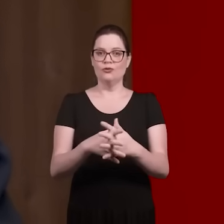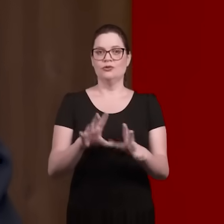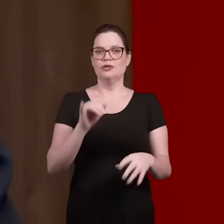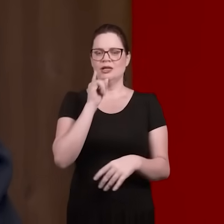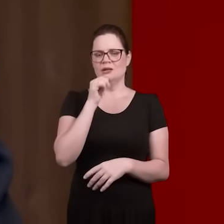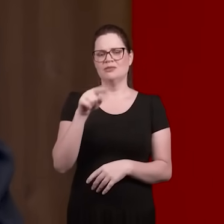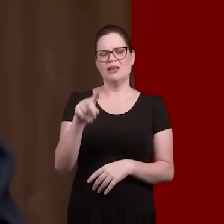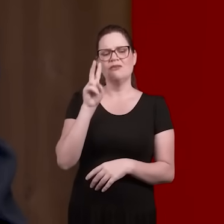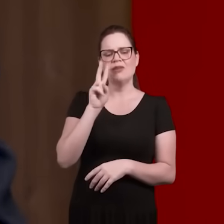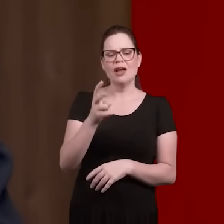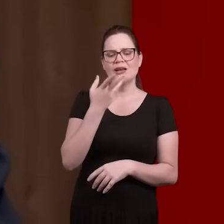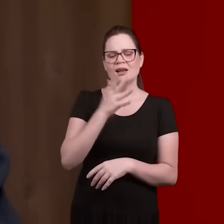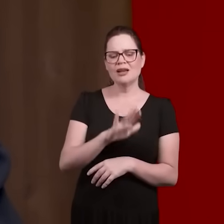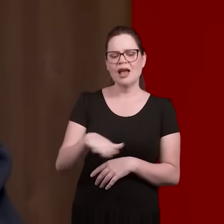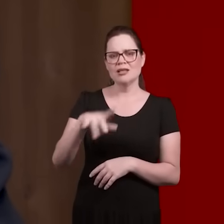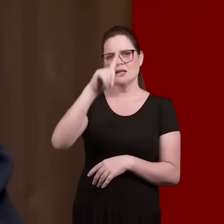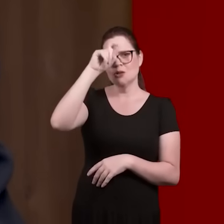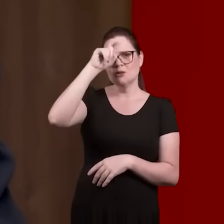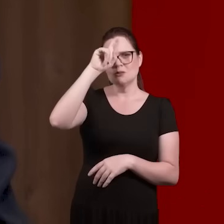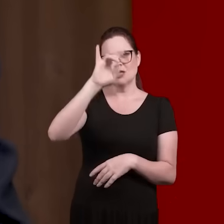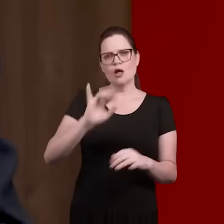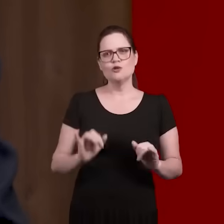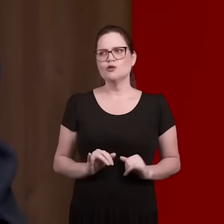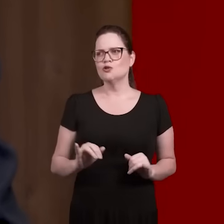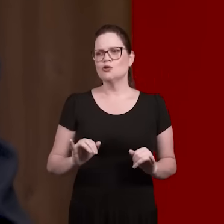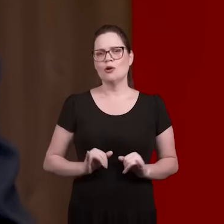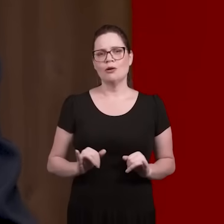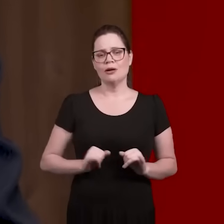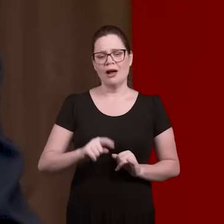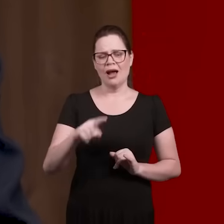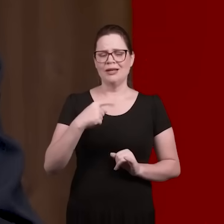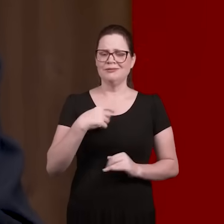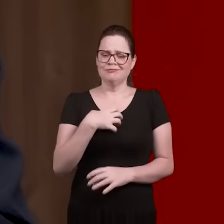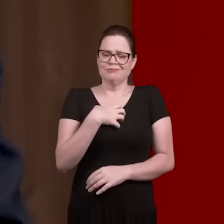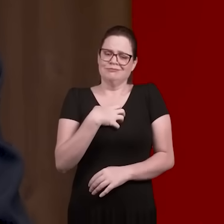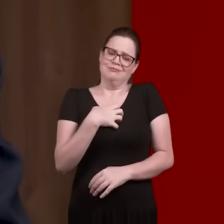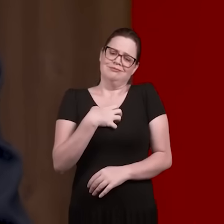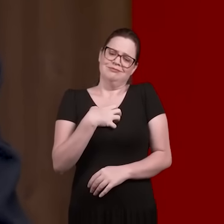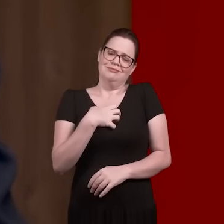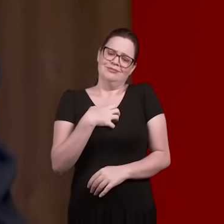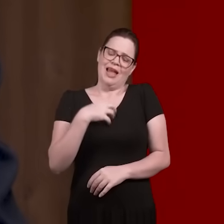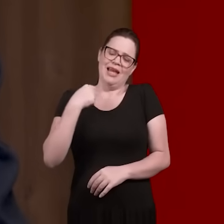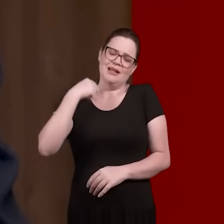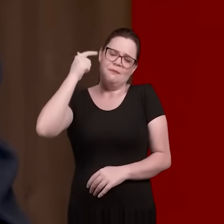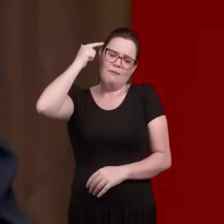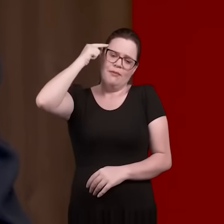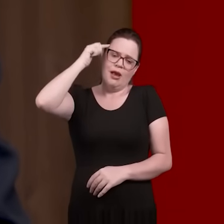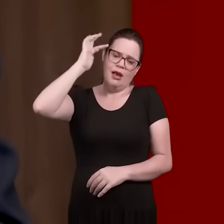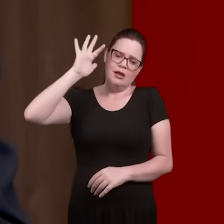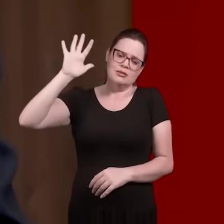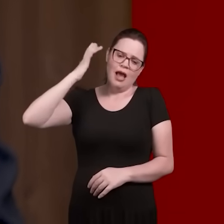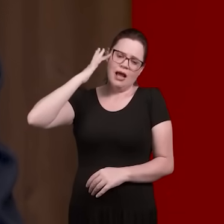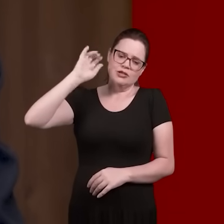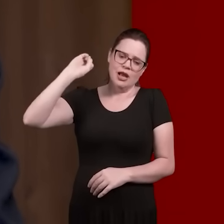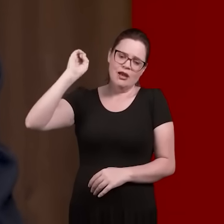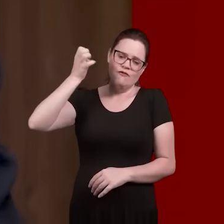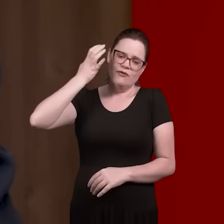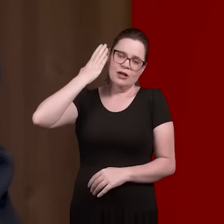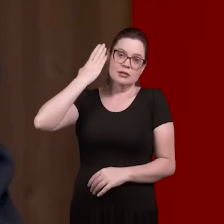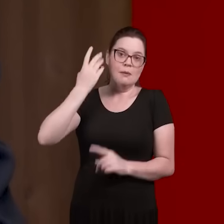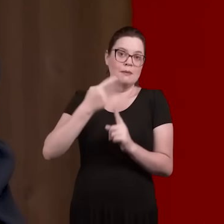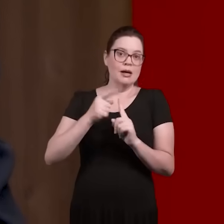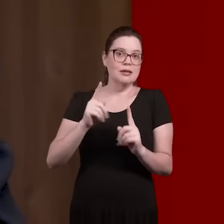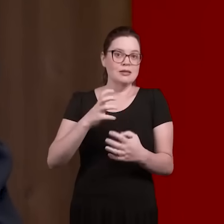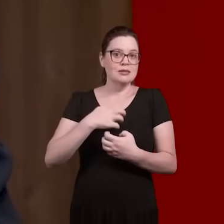ele vê uma criança, vai no hospital e vê uma criança sofrendo, então ele fica comovido e ele começa a achar que ele teve uma revelação.